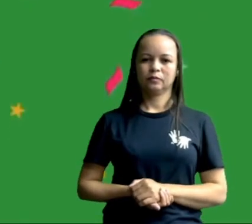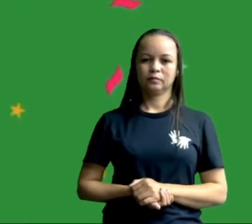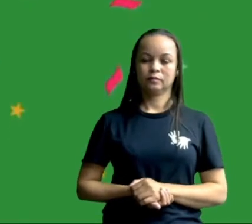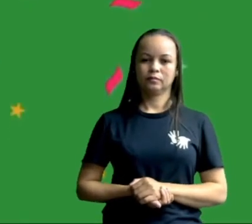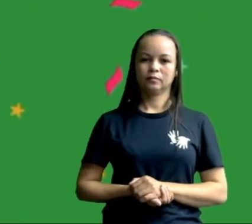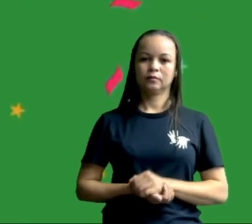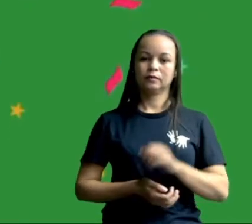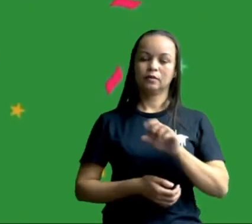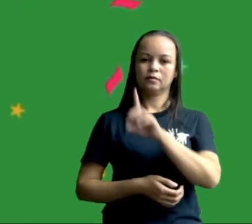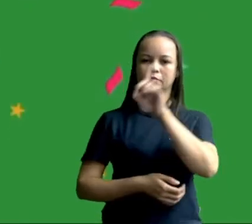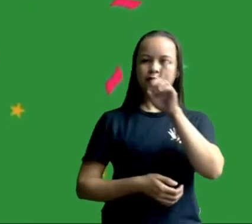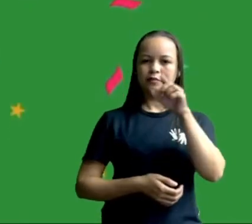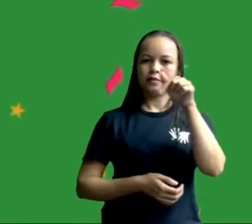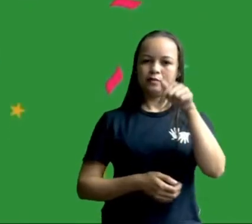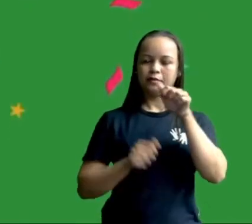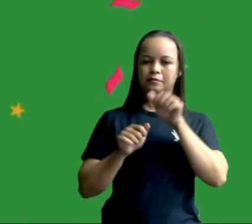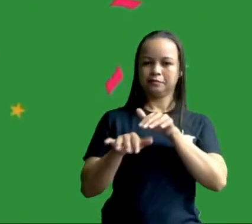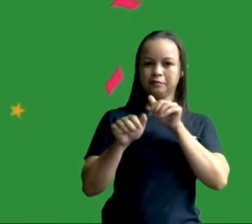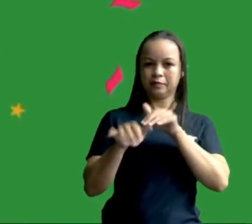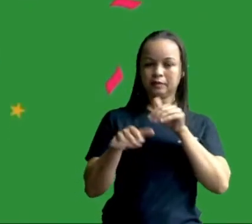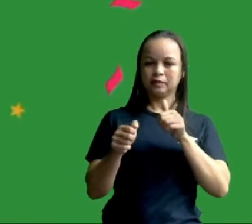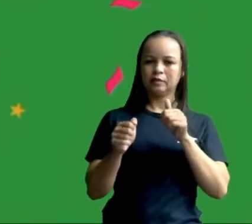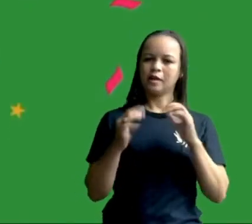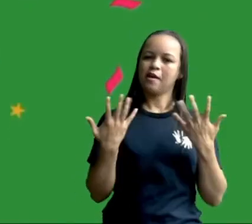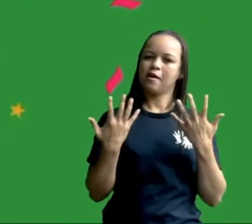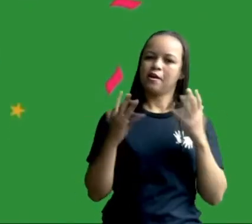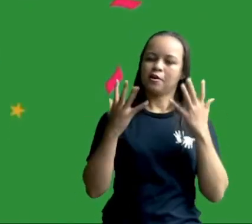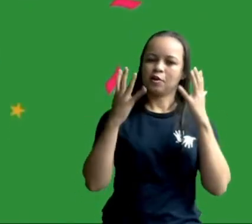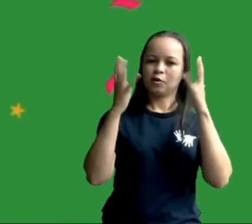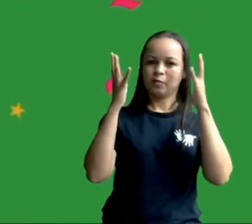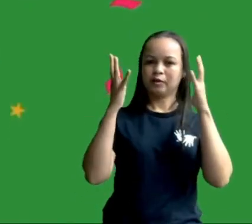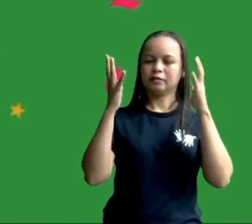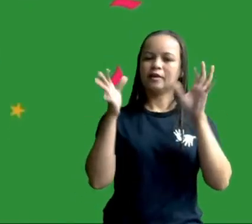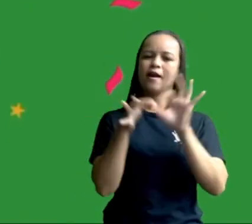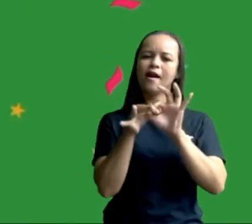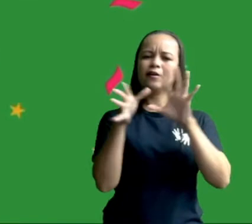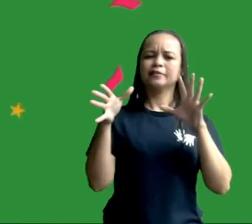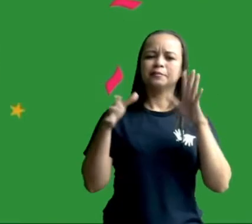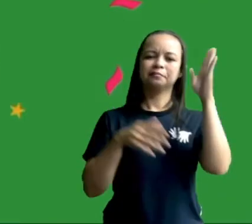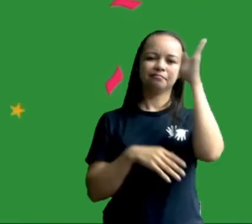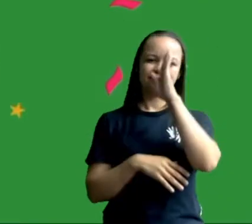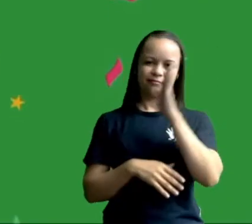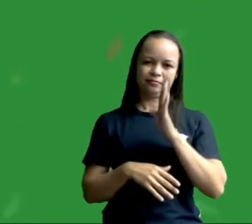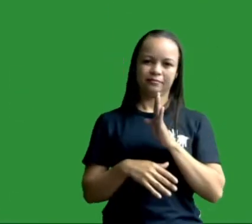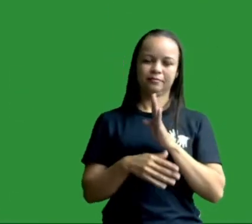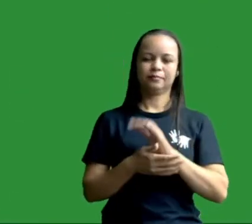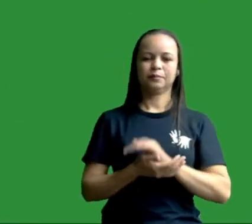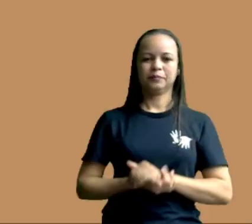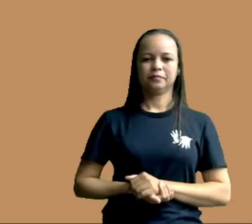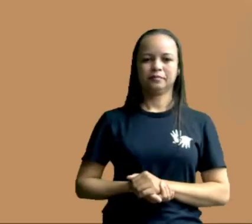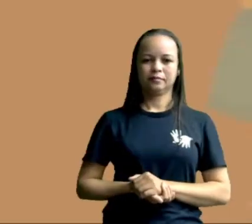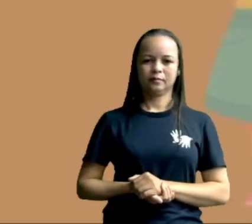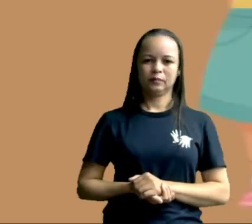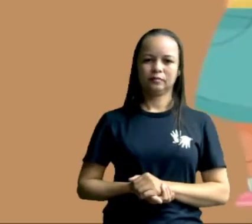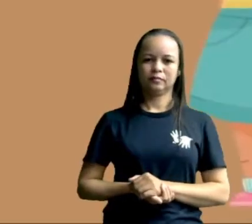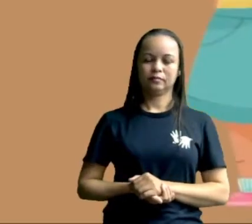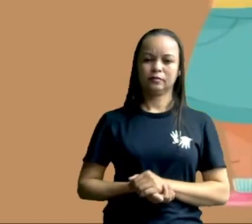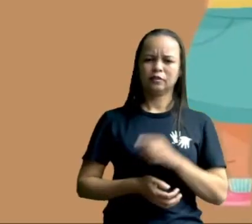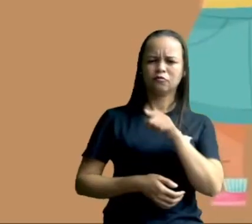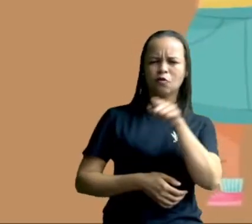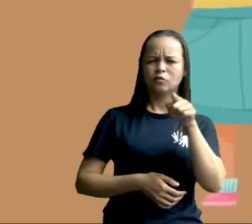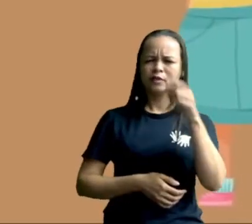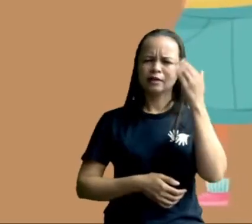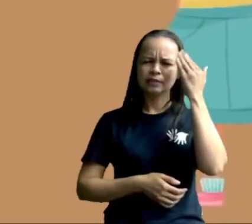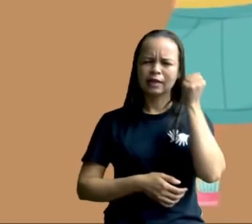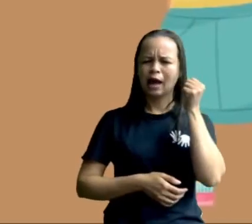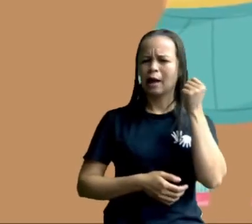No dia 7 de setembro é comemorado a independência do Brasil. Você